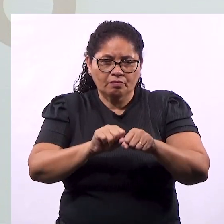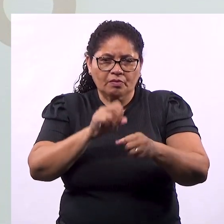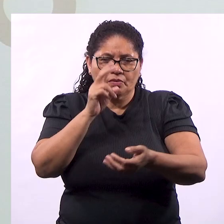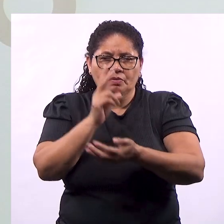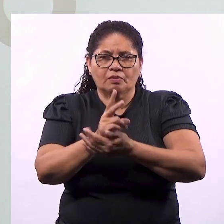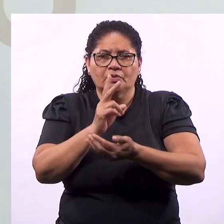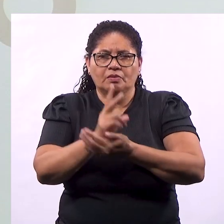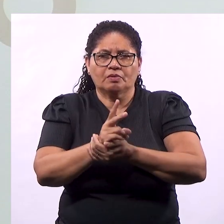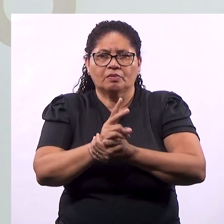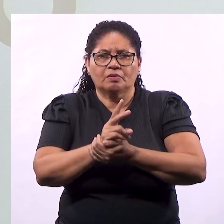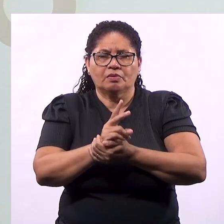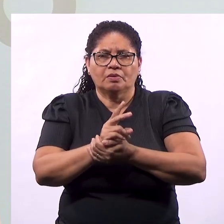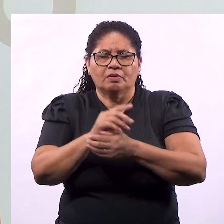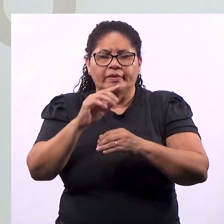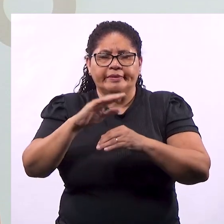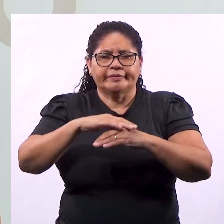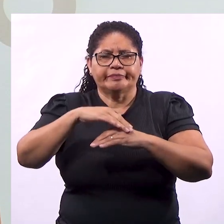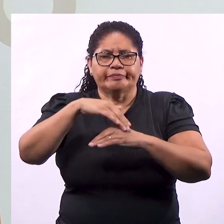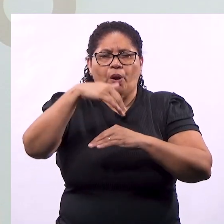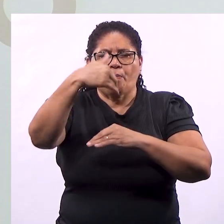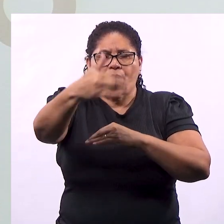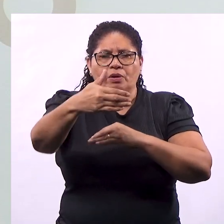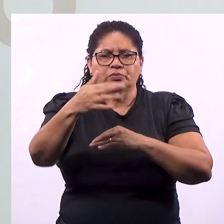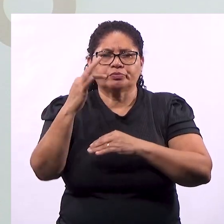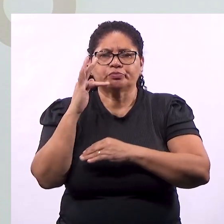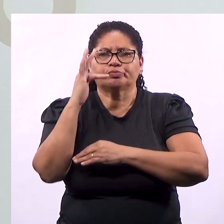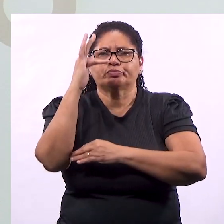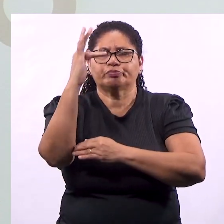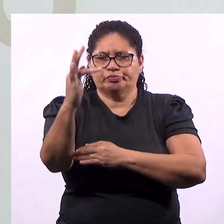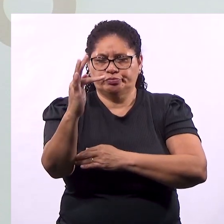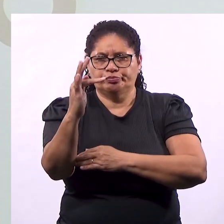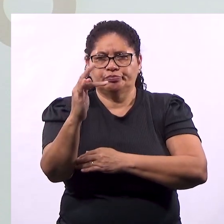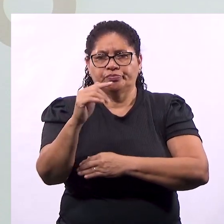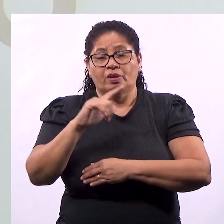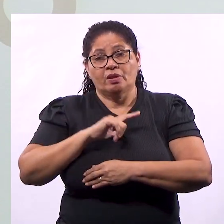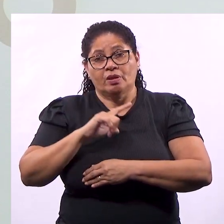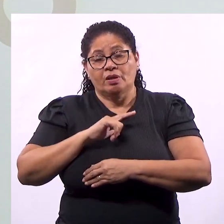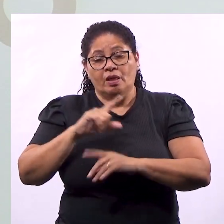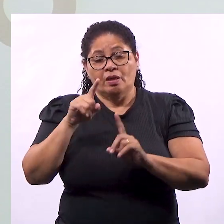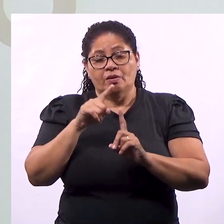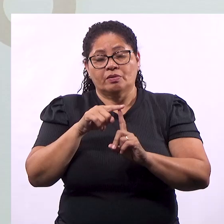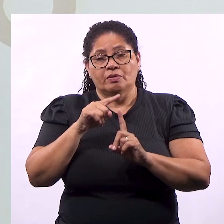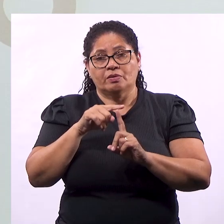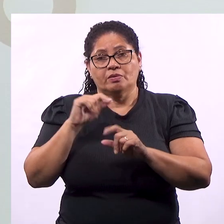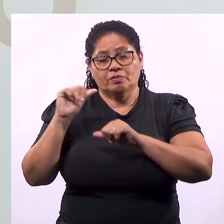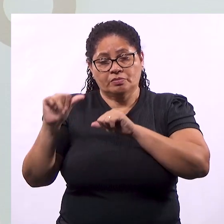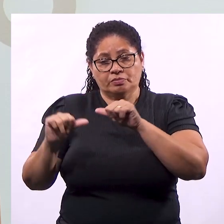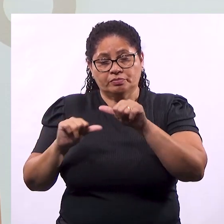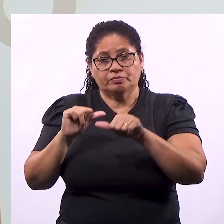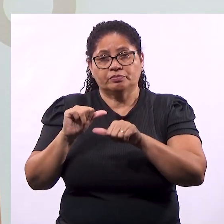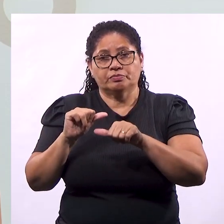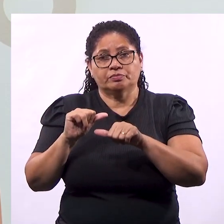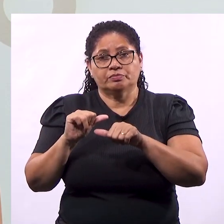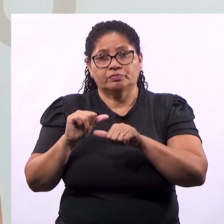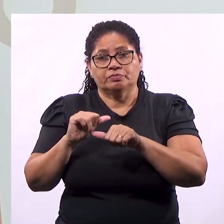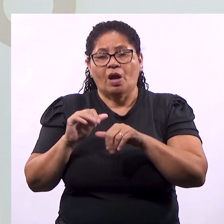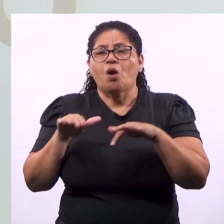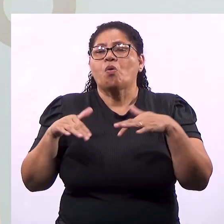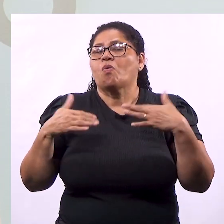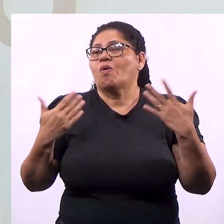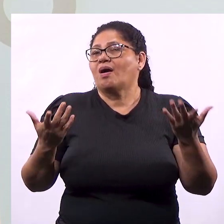formativas e contínuas elas são prospectivas Para o Futuro e a gente tem mais um tipo ainda de avaliação